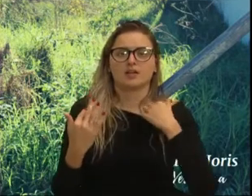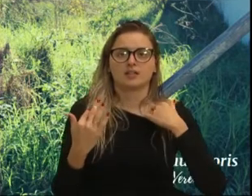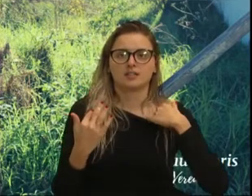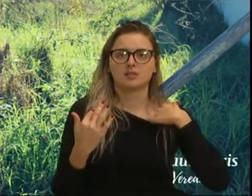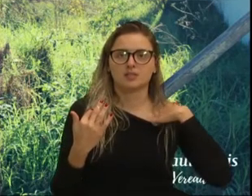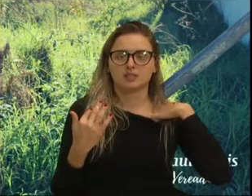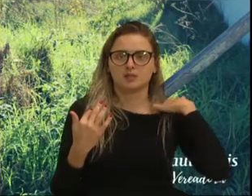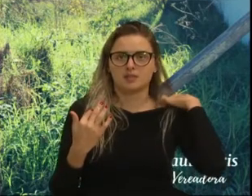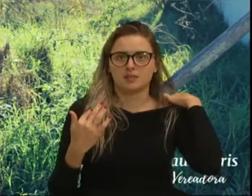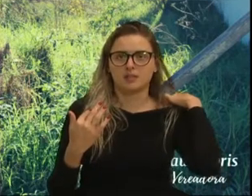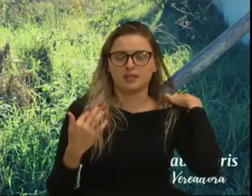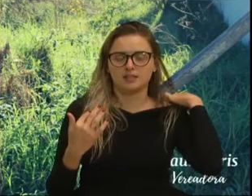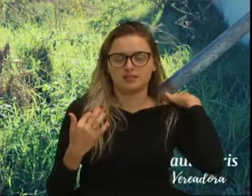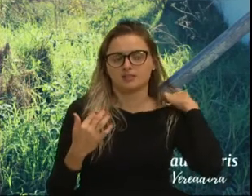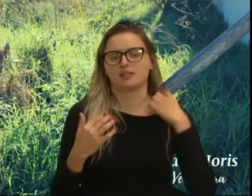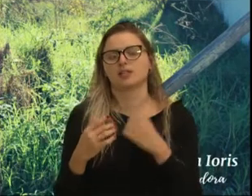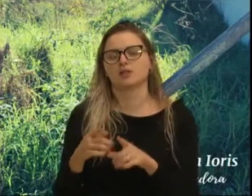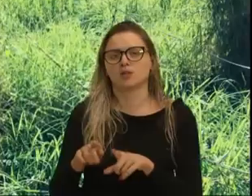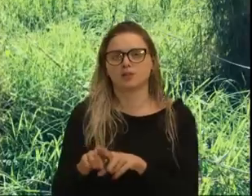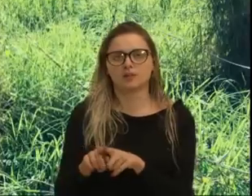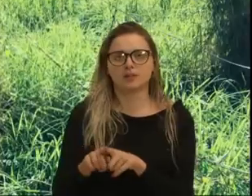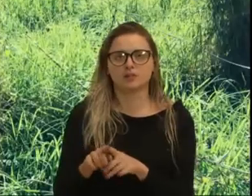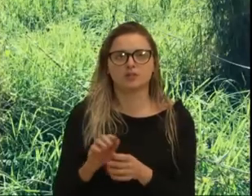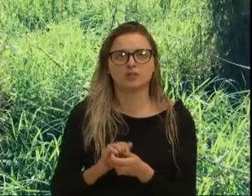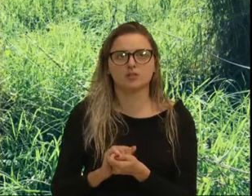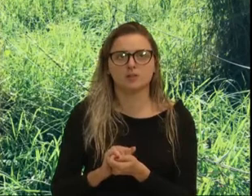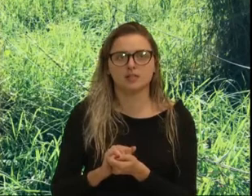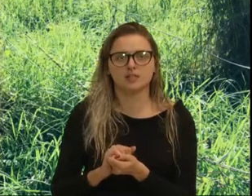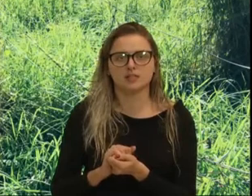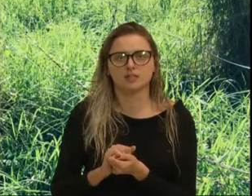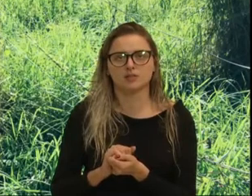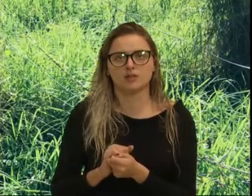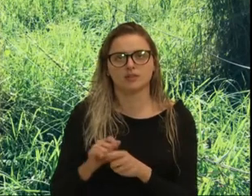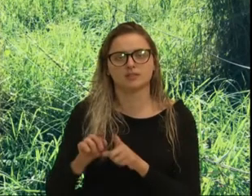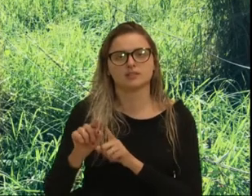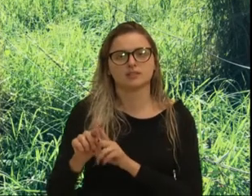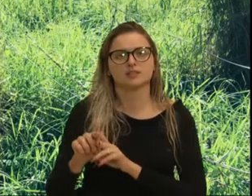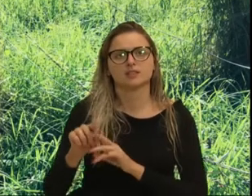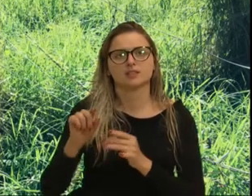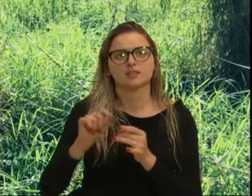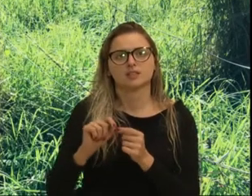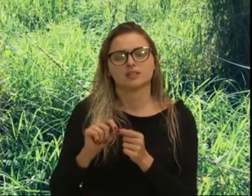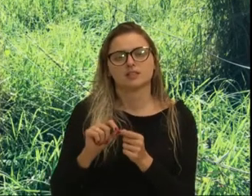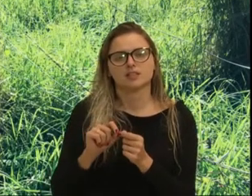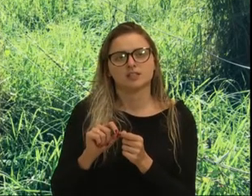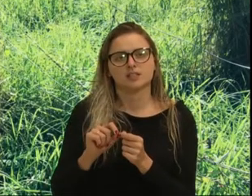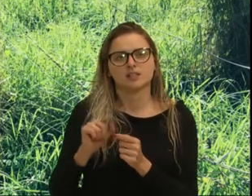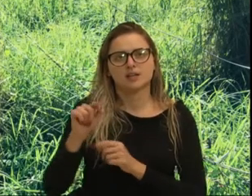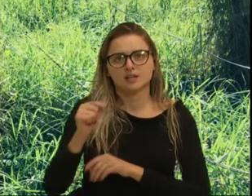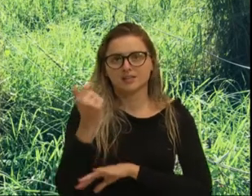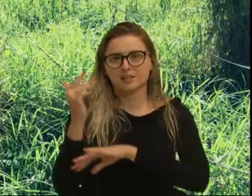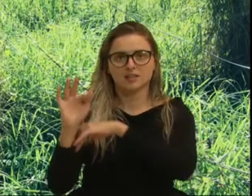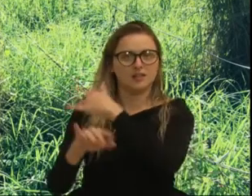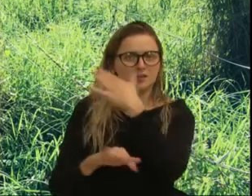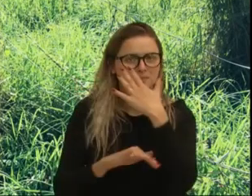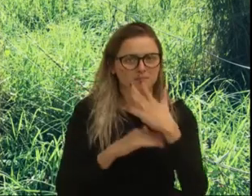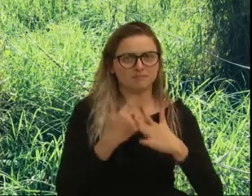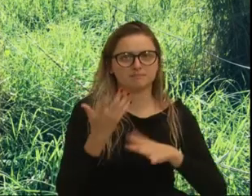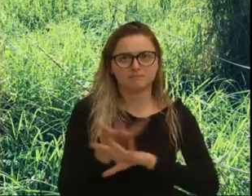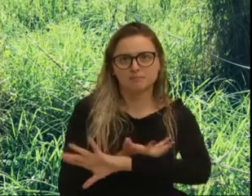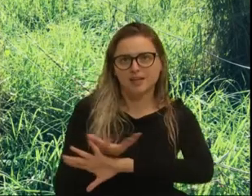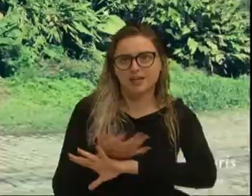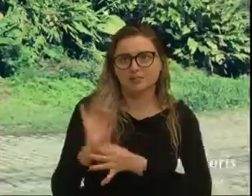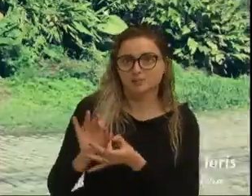tem criança ainda pior, né? Em função dos... Aqui também, ó, mato alto, e assim vai se